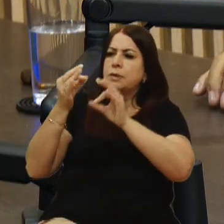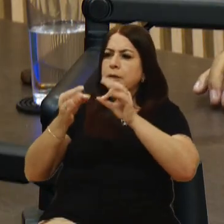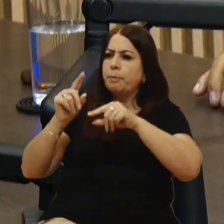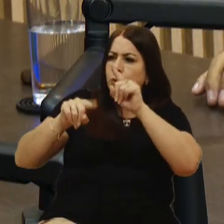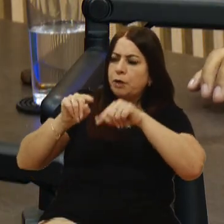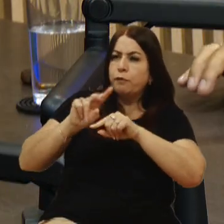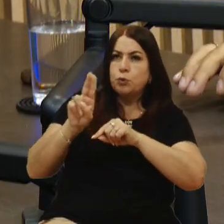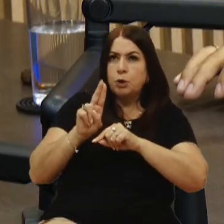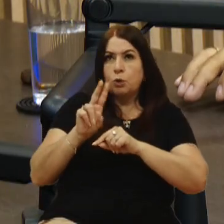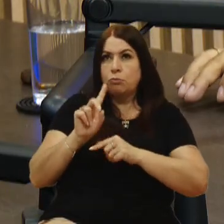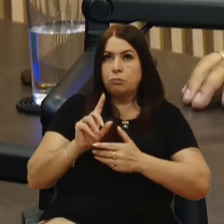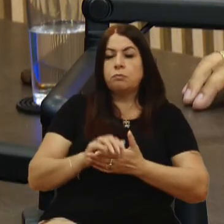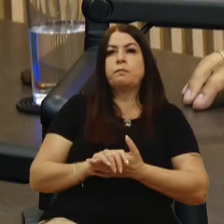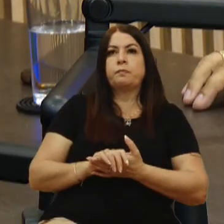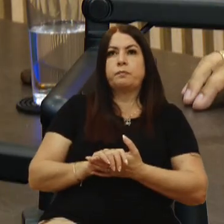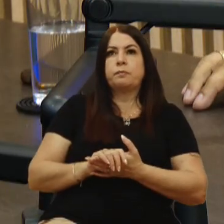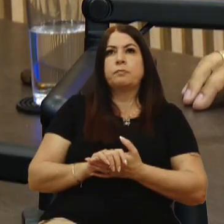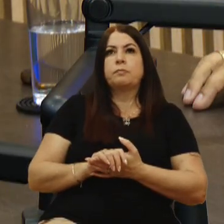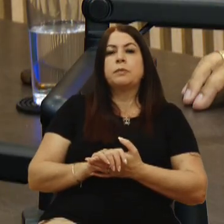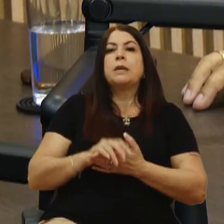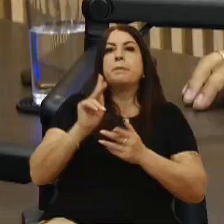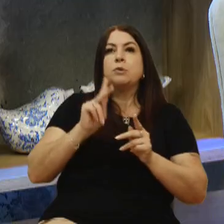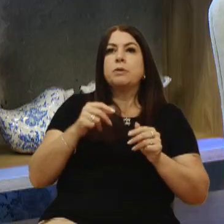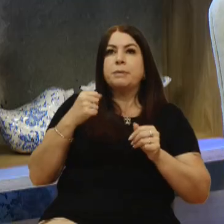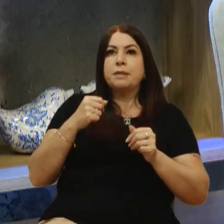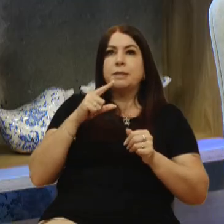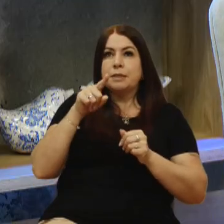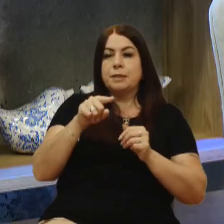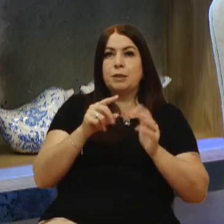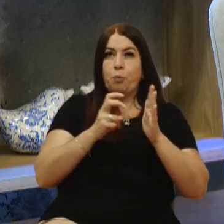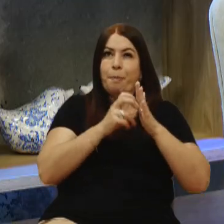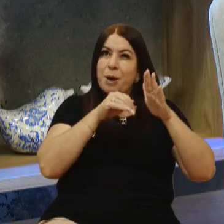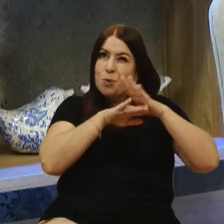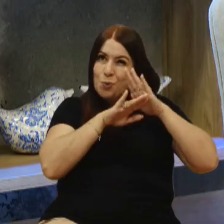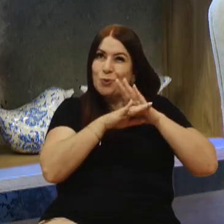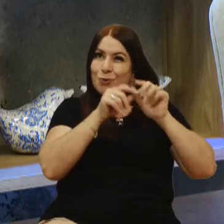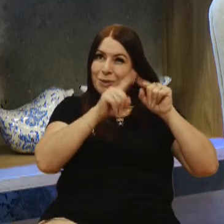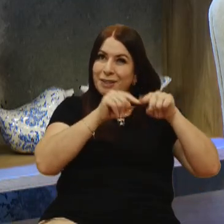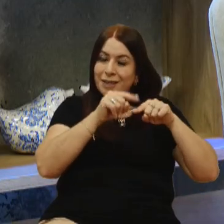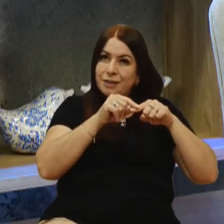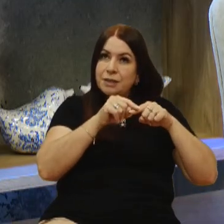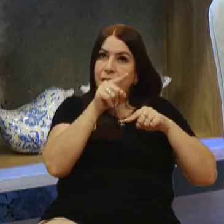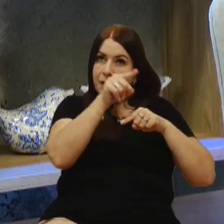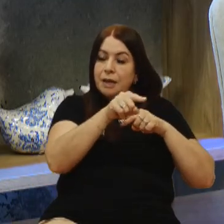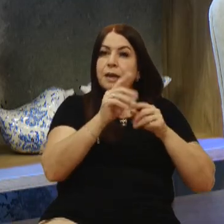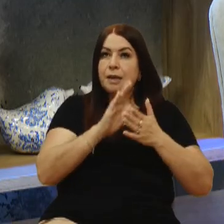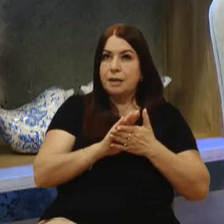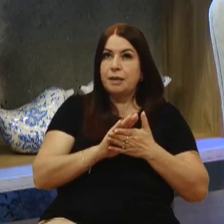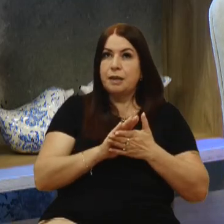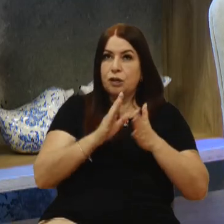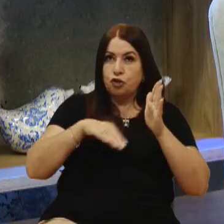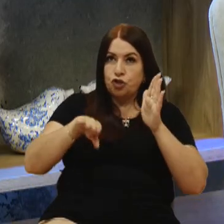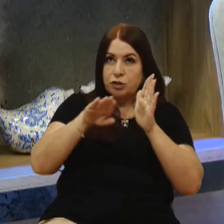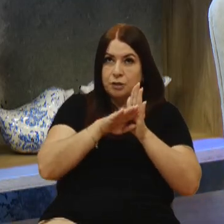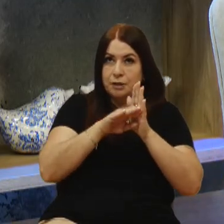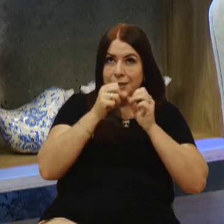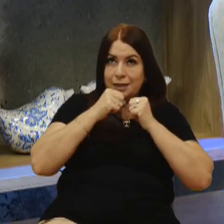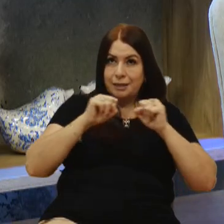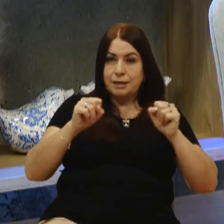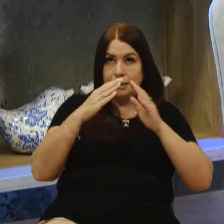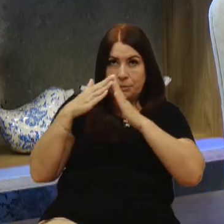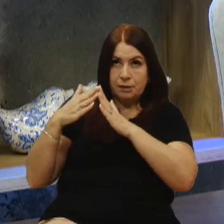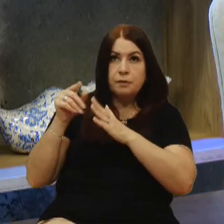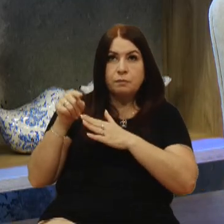foi usado ou não. O pessoal que precisa acessar o banco de material, a porta de entrada é chegar até a Secretaria de